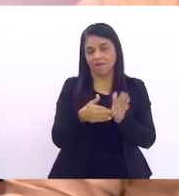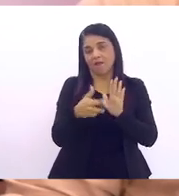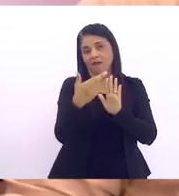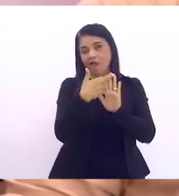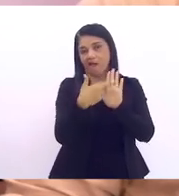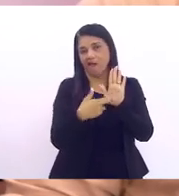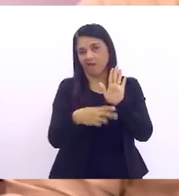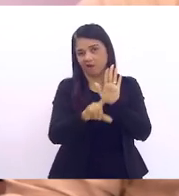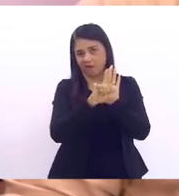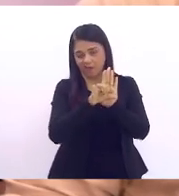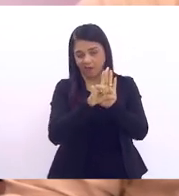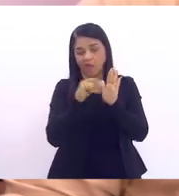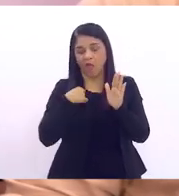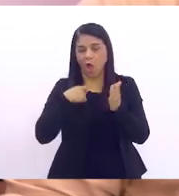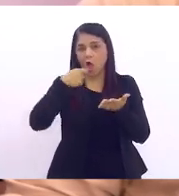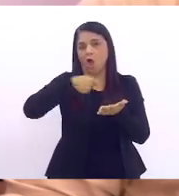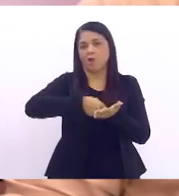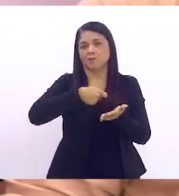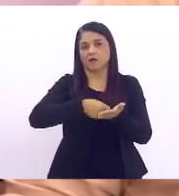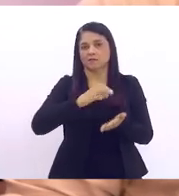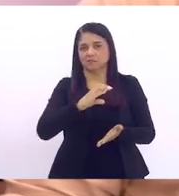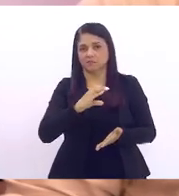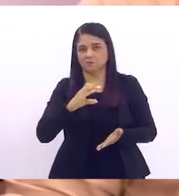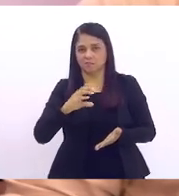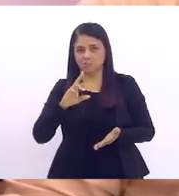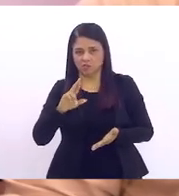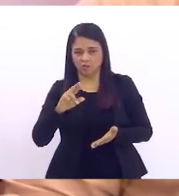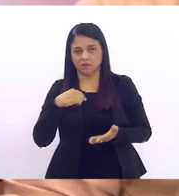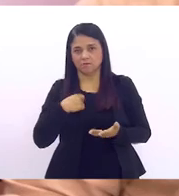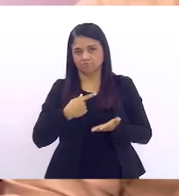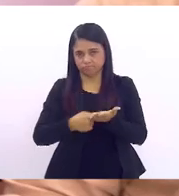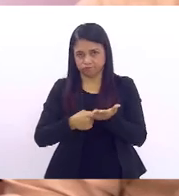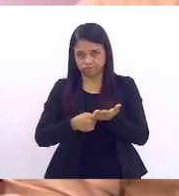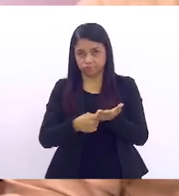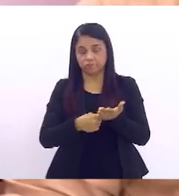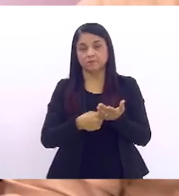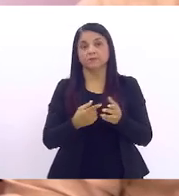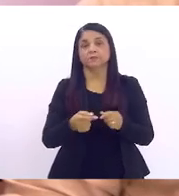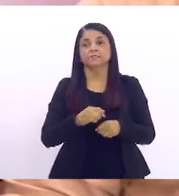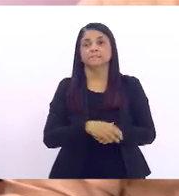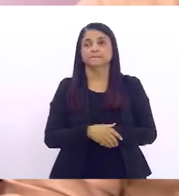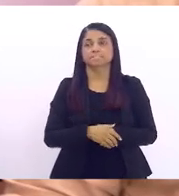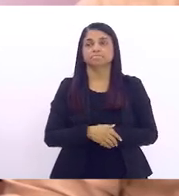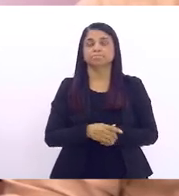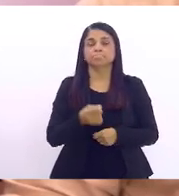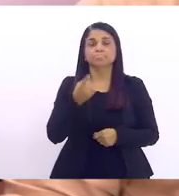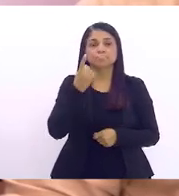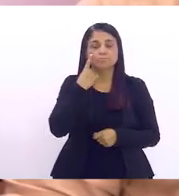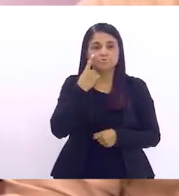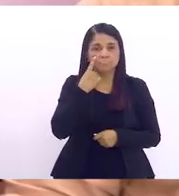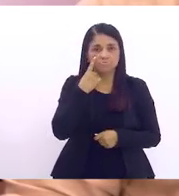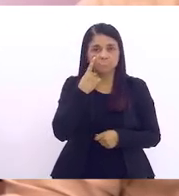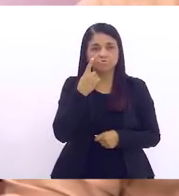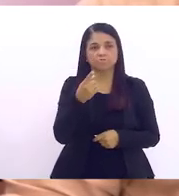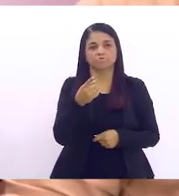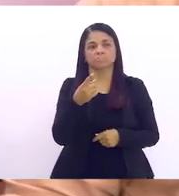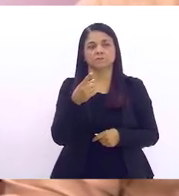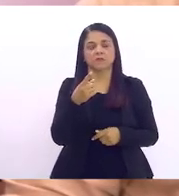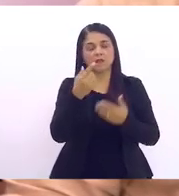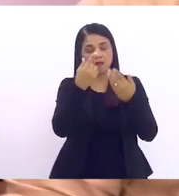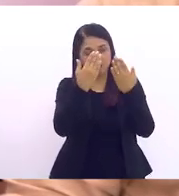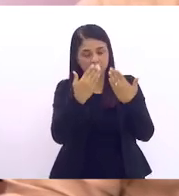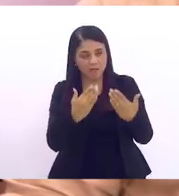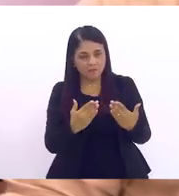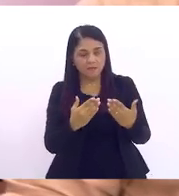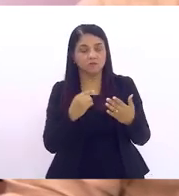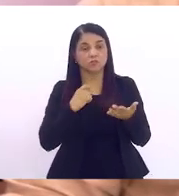que nós somos obrigados a cumprir então nós temos esse pano de fundo eh Doutor para que seja eh analisado então nós